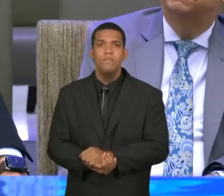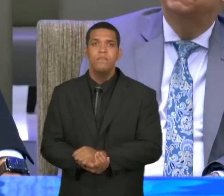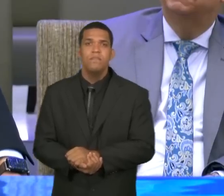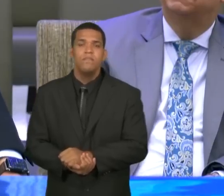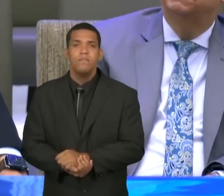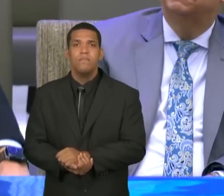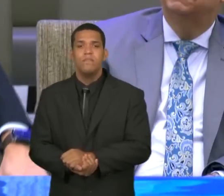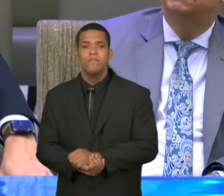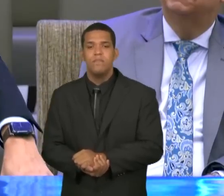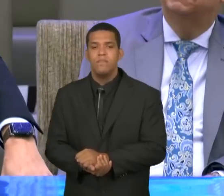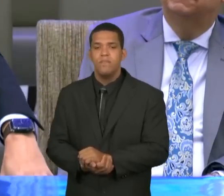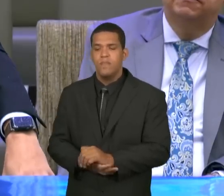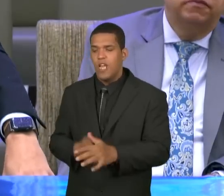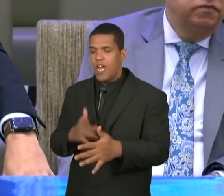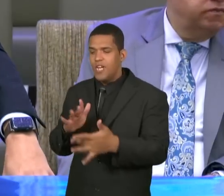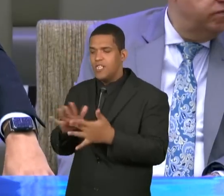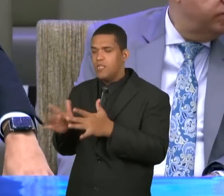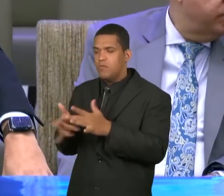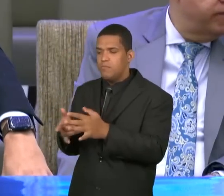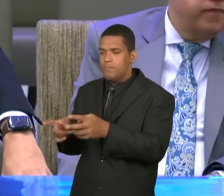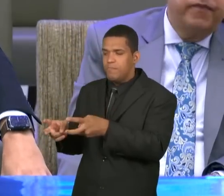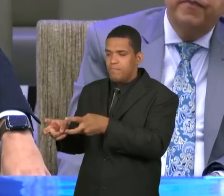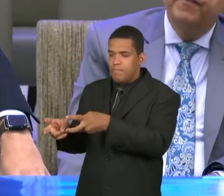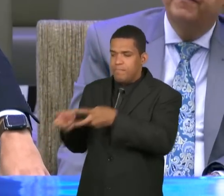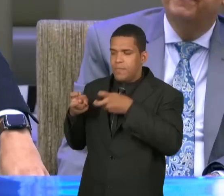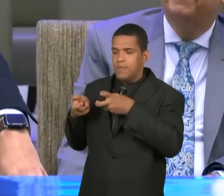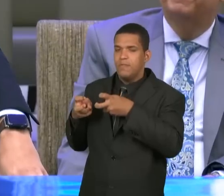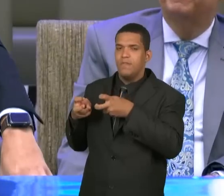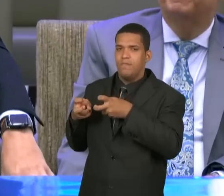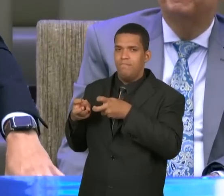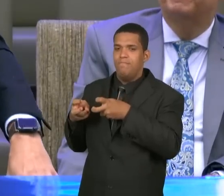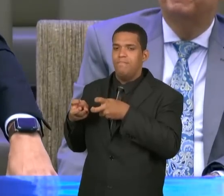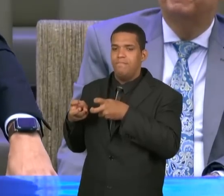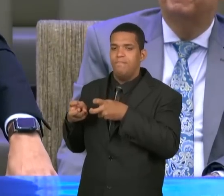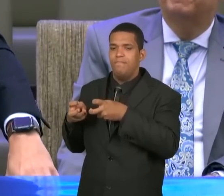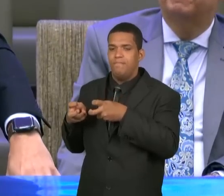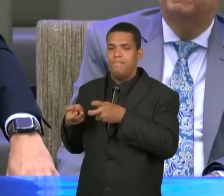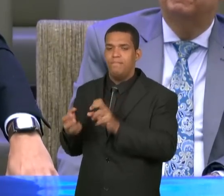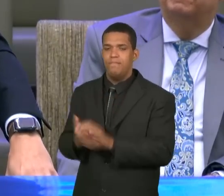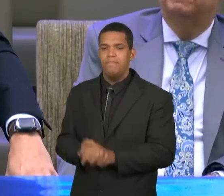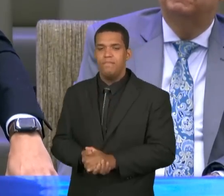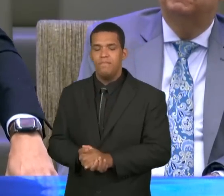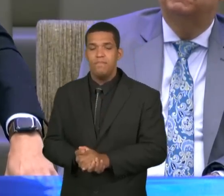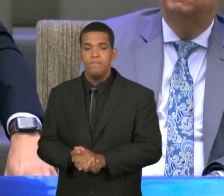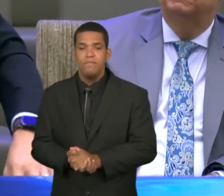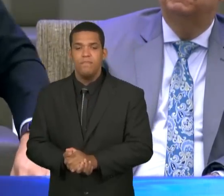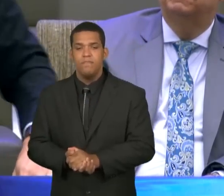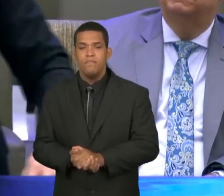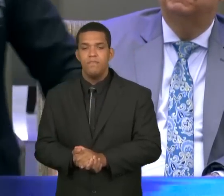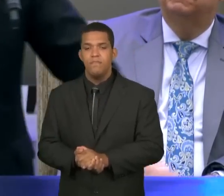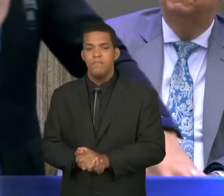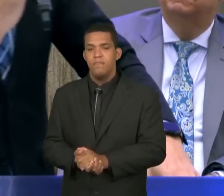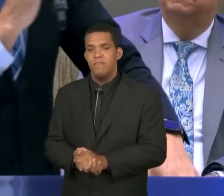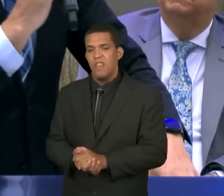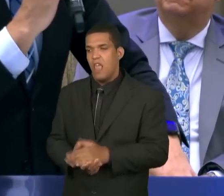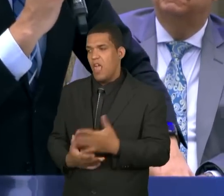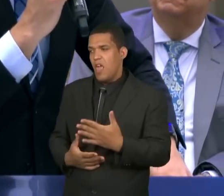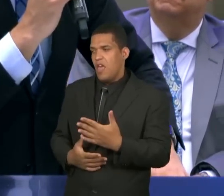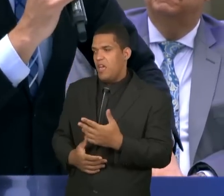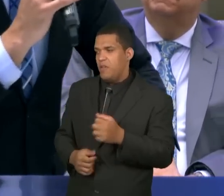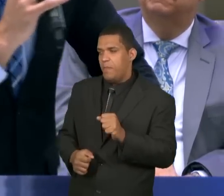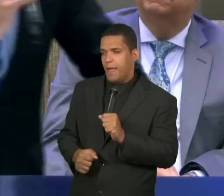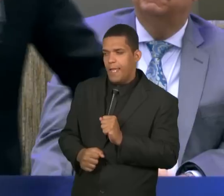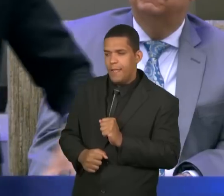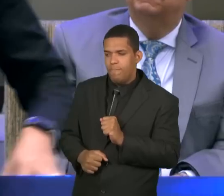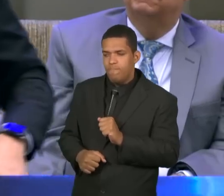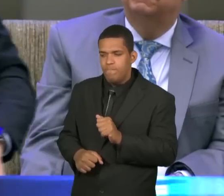não como os demais sem lhe dar a devida atenção esperando só a oportunidade dela